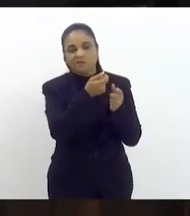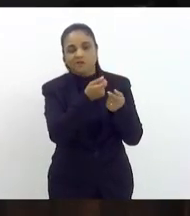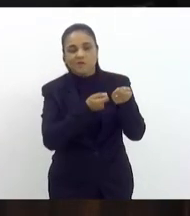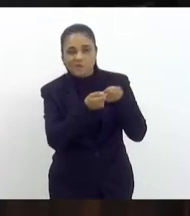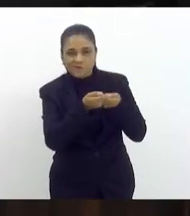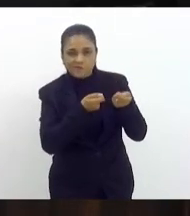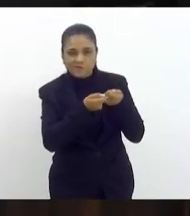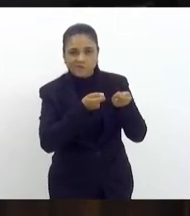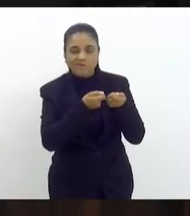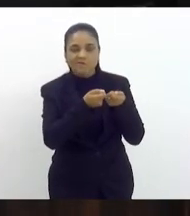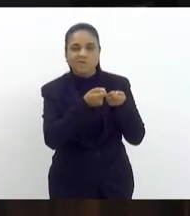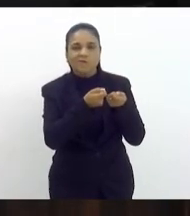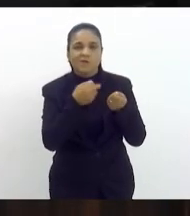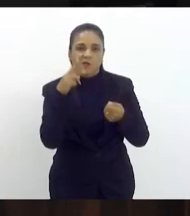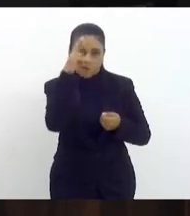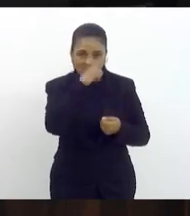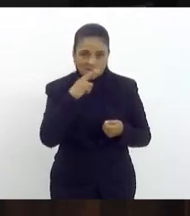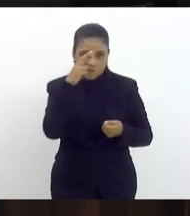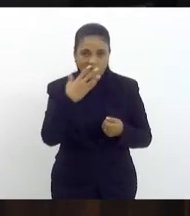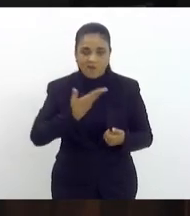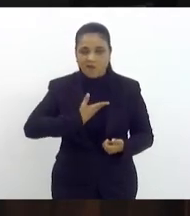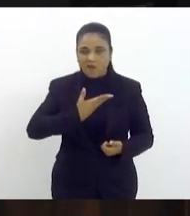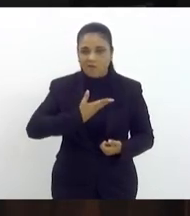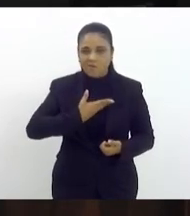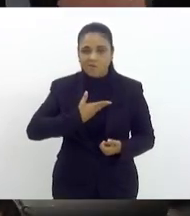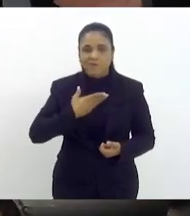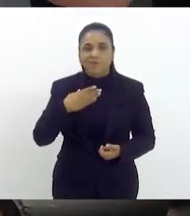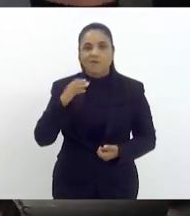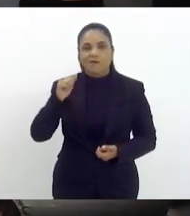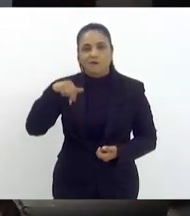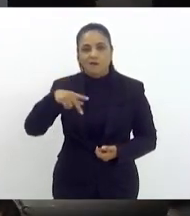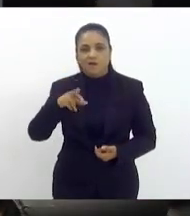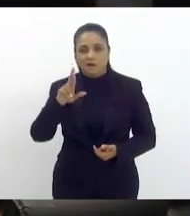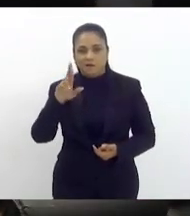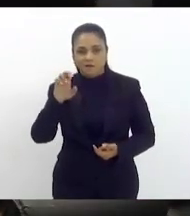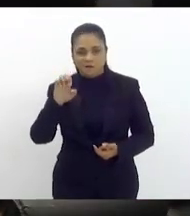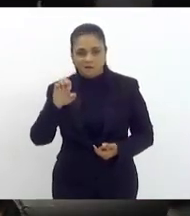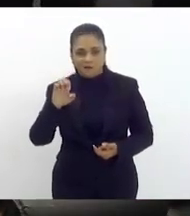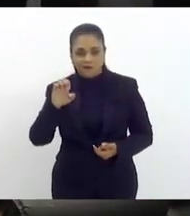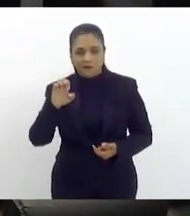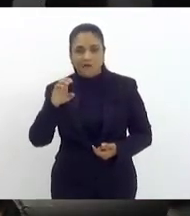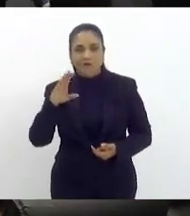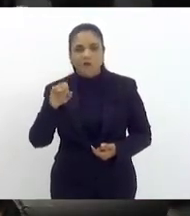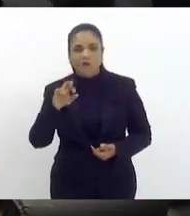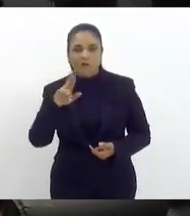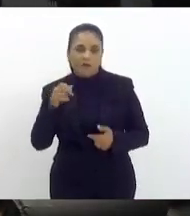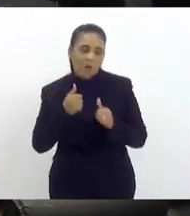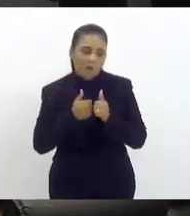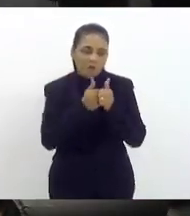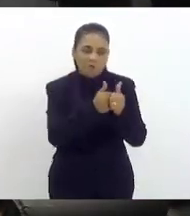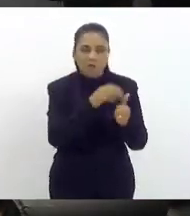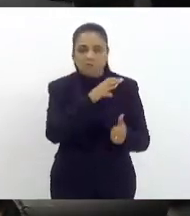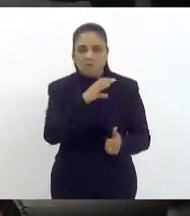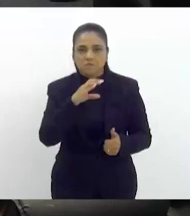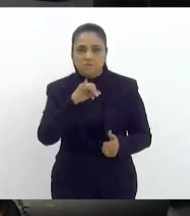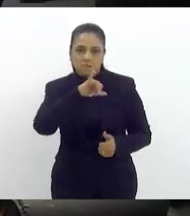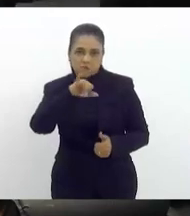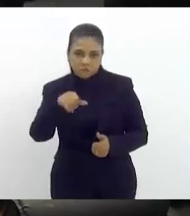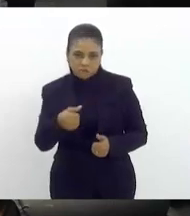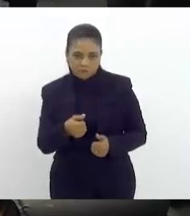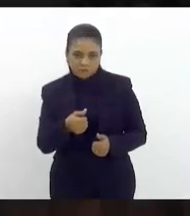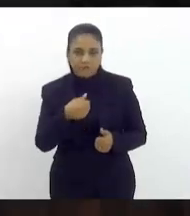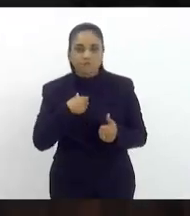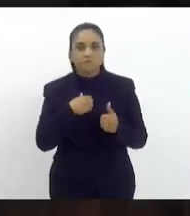e Controle, nosso querido amigo deputado André Corrêa, por favor. Acompanha o parecer da CCJ. Me lembra segundo.